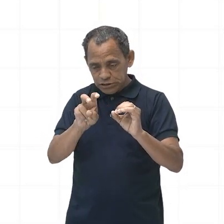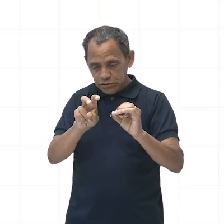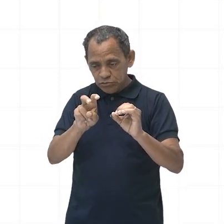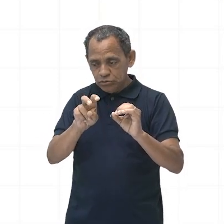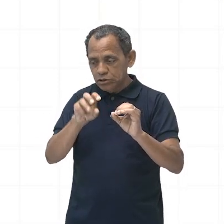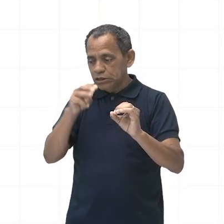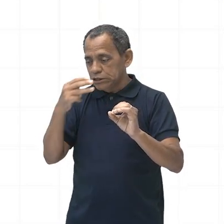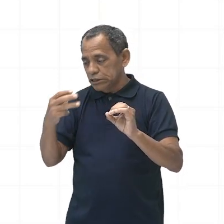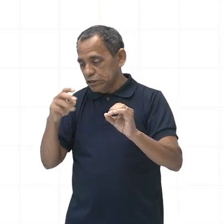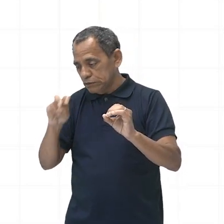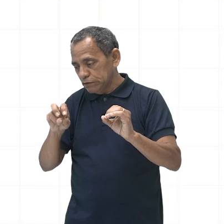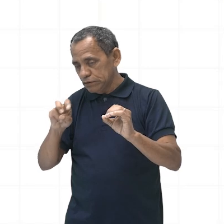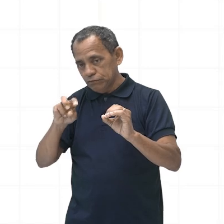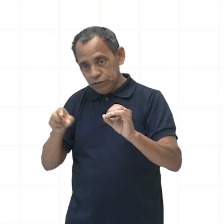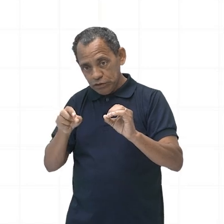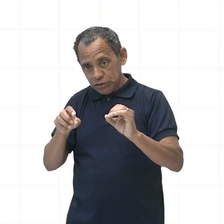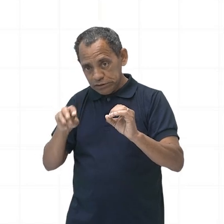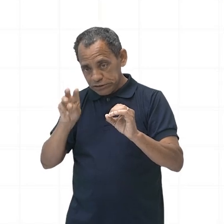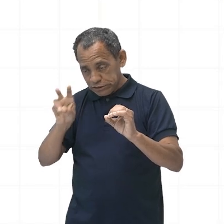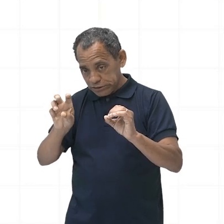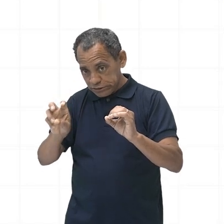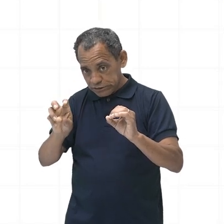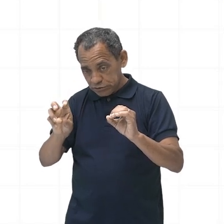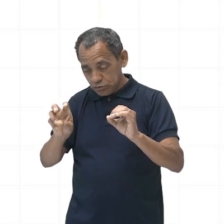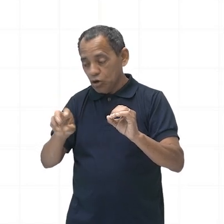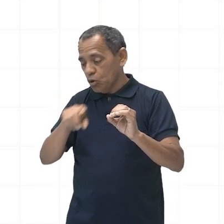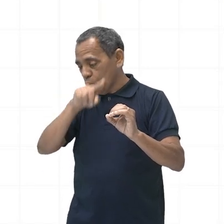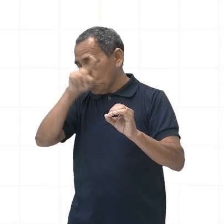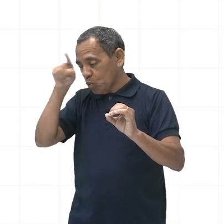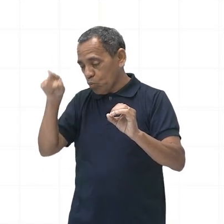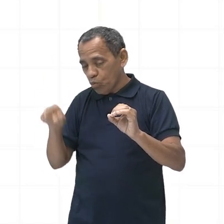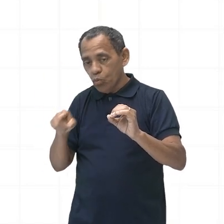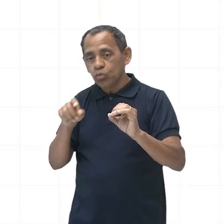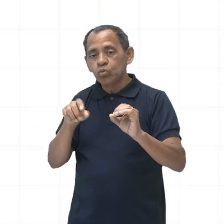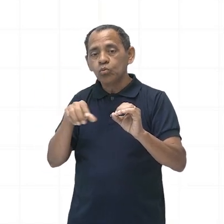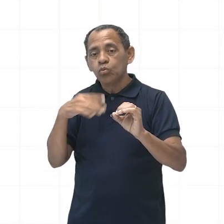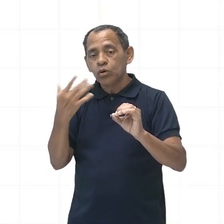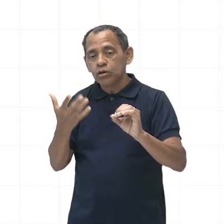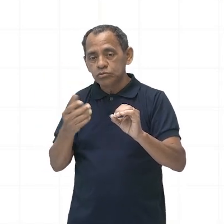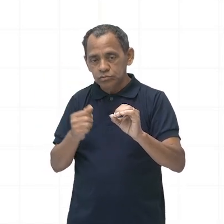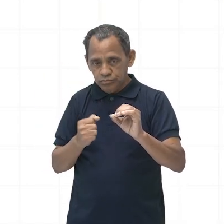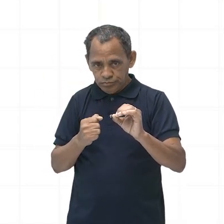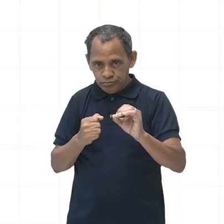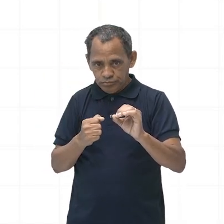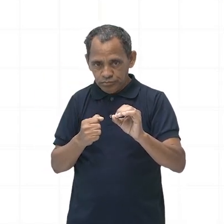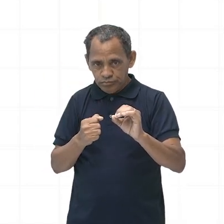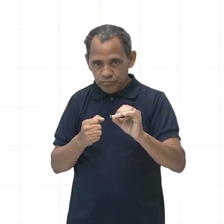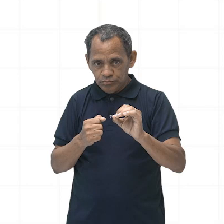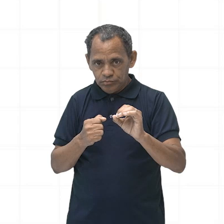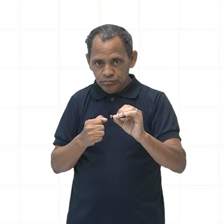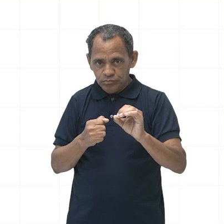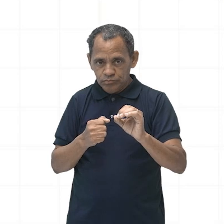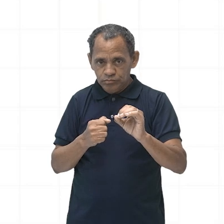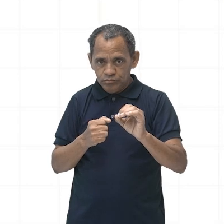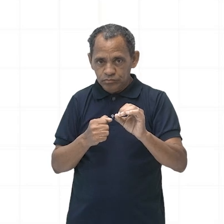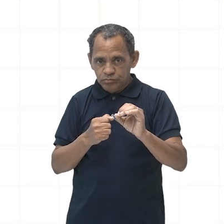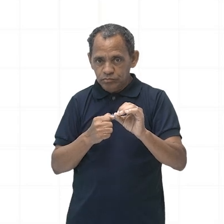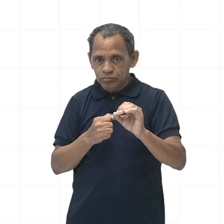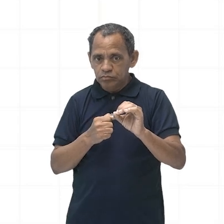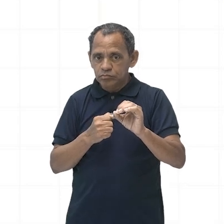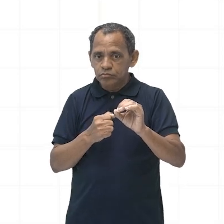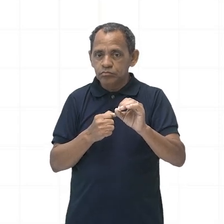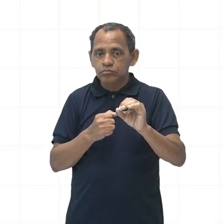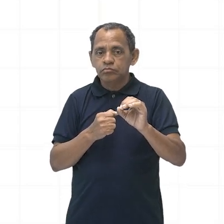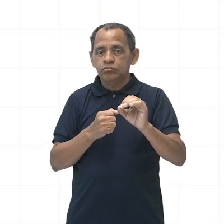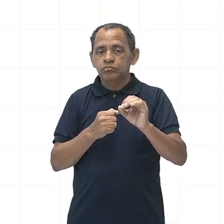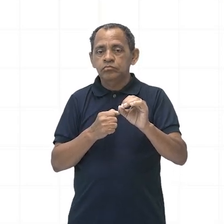vírgula embaixo de vírgula e faço a conta. 5 mais 5, 0, sobe 1. 1 mais 3, 4,